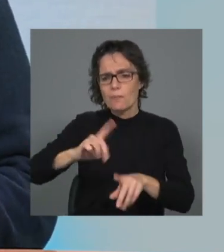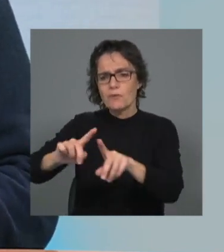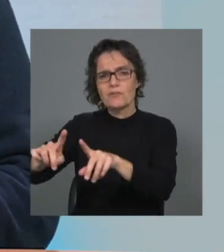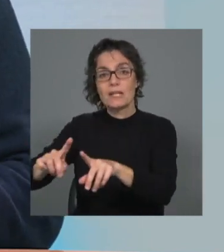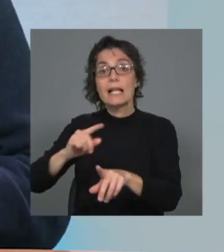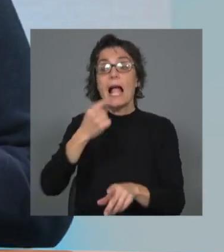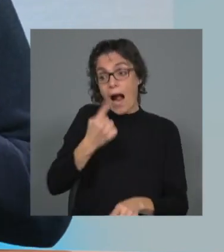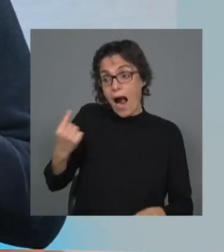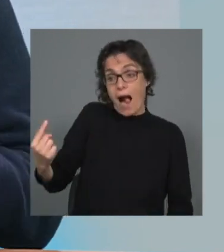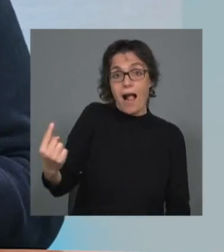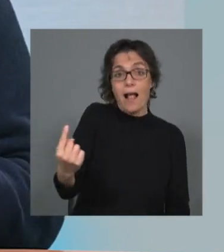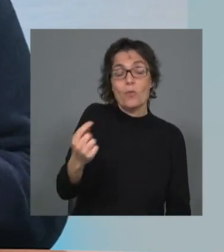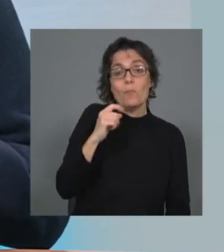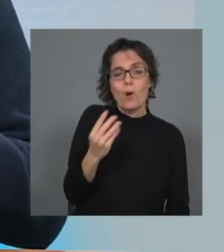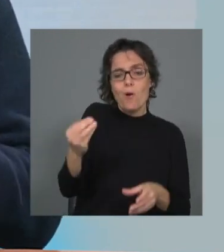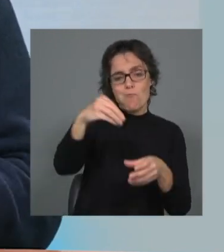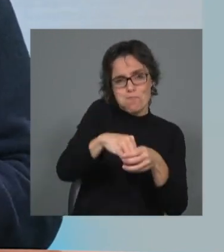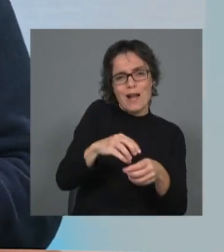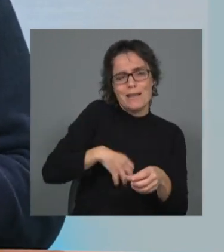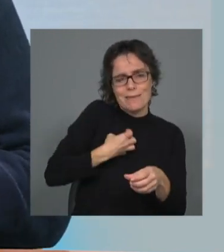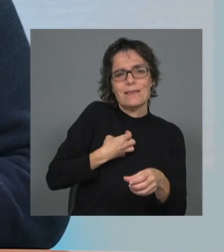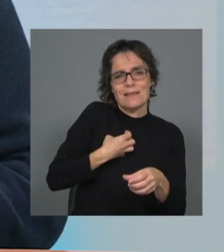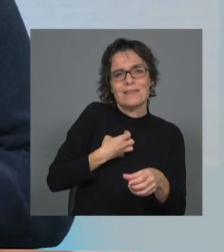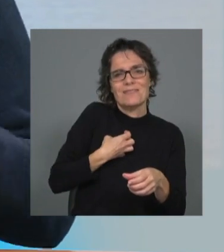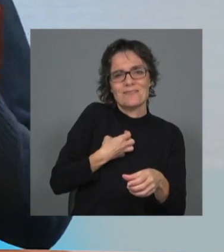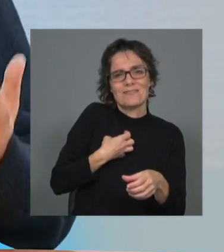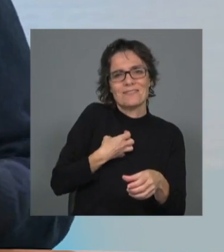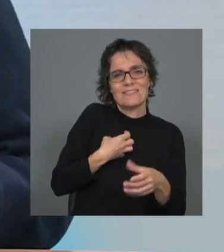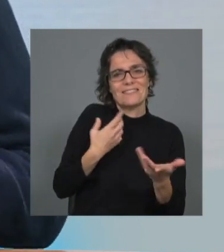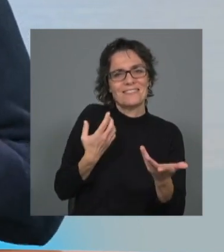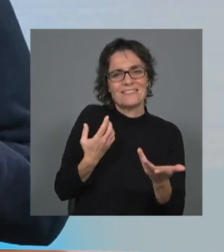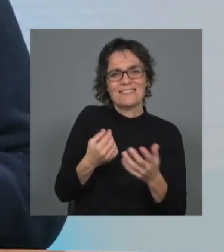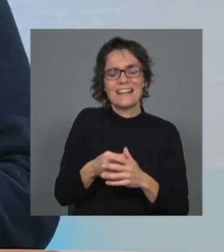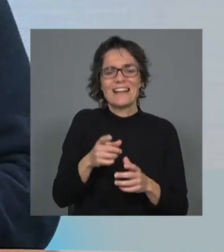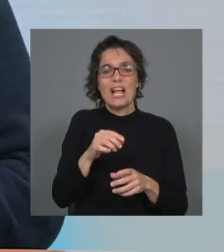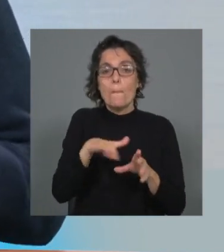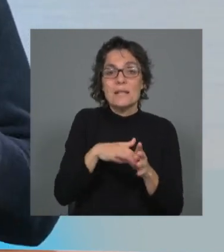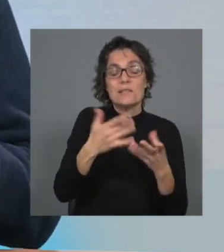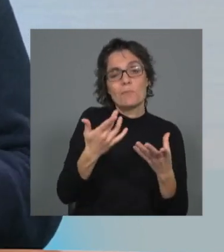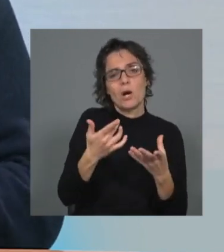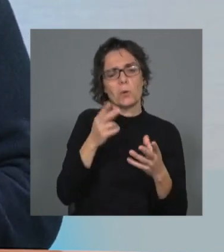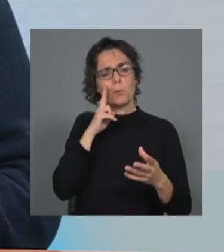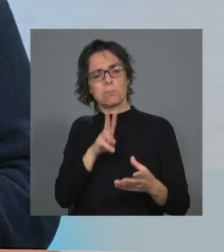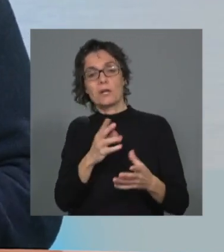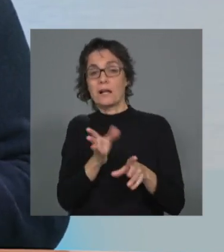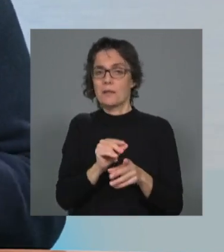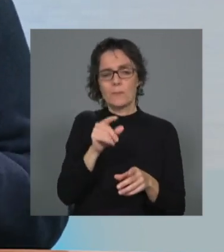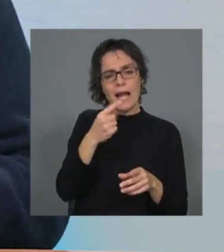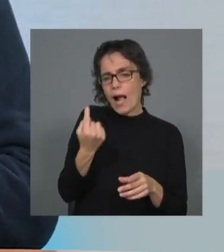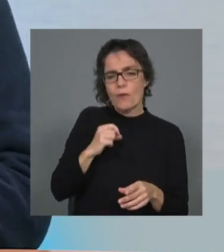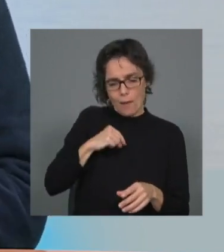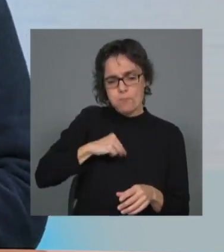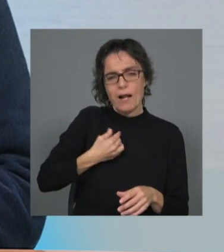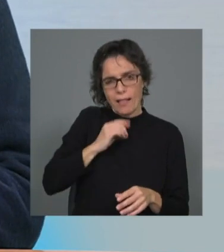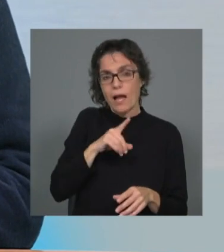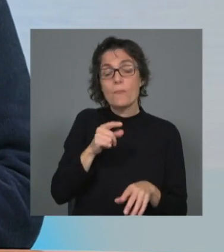pode ser uma figura, um personagem ou um figurante daquele próprio presépio. Está lá representado, porque Jesus é